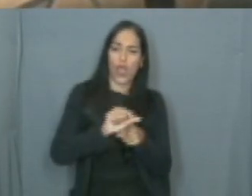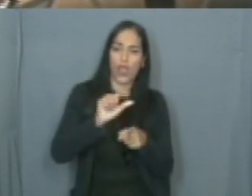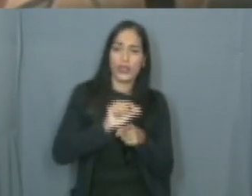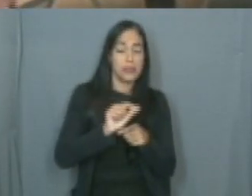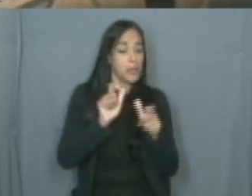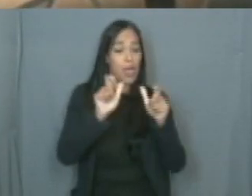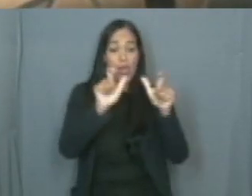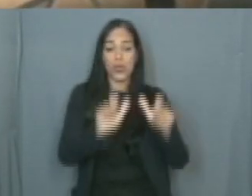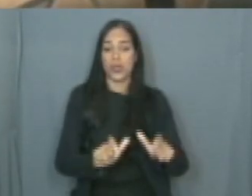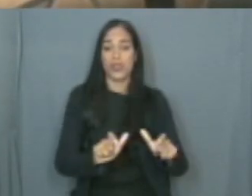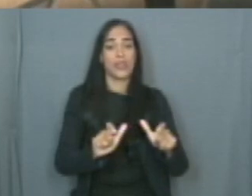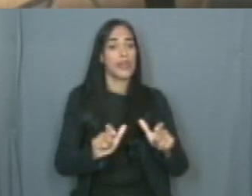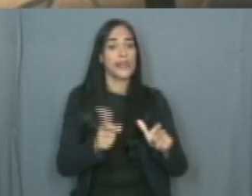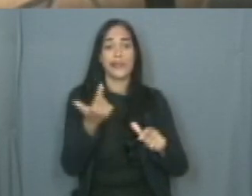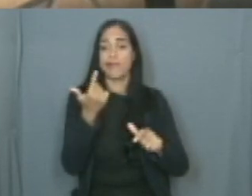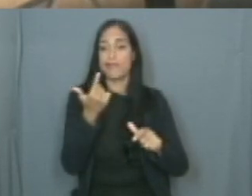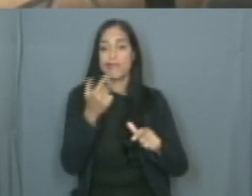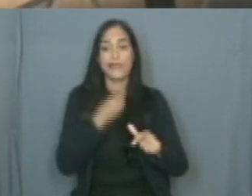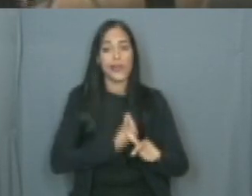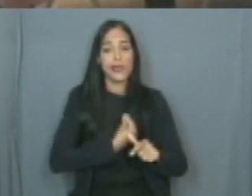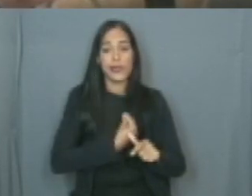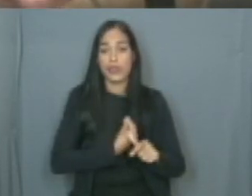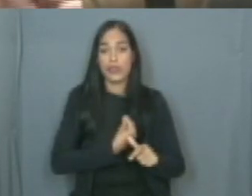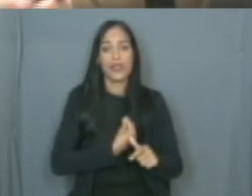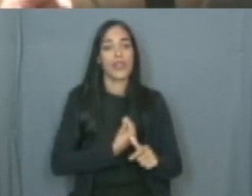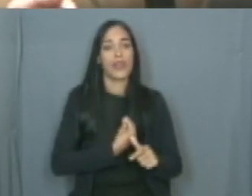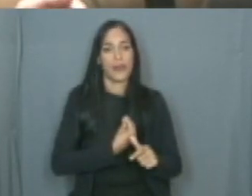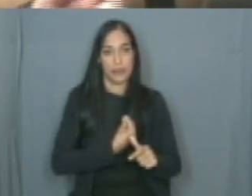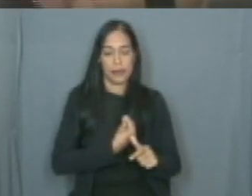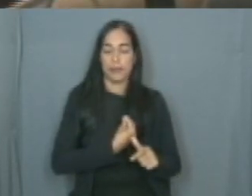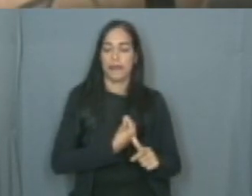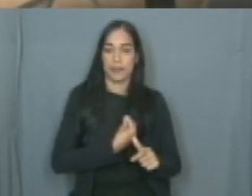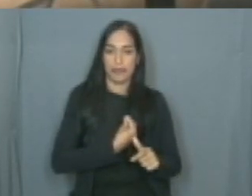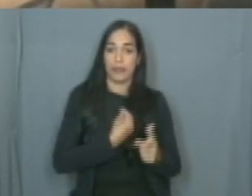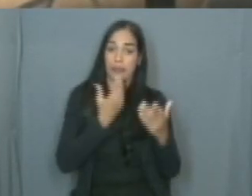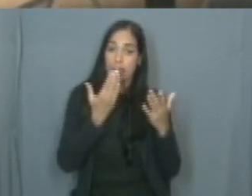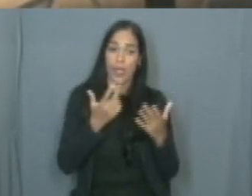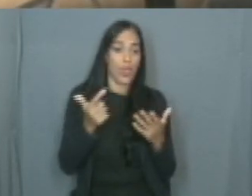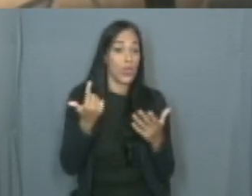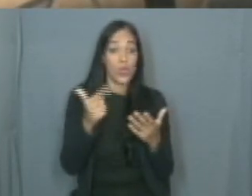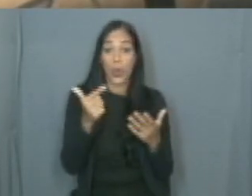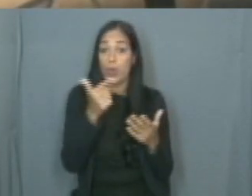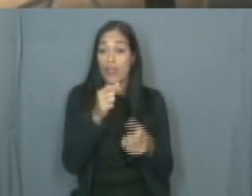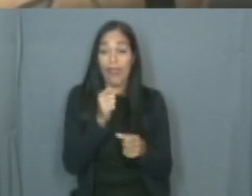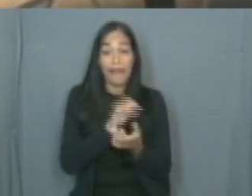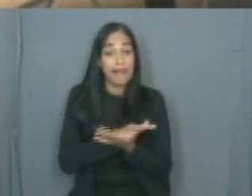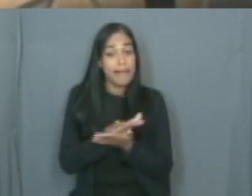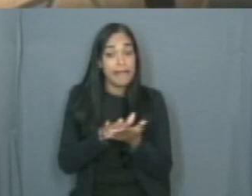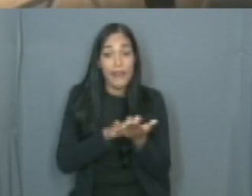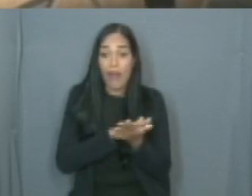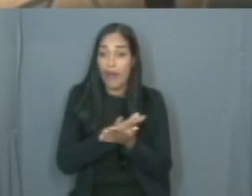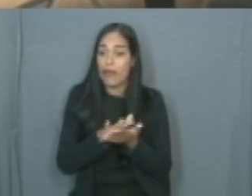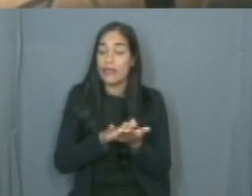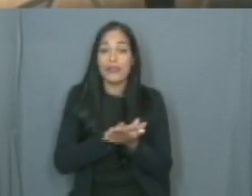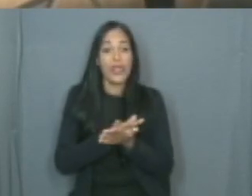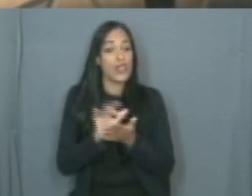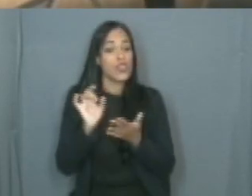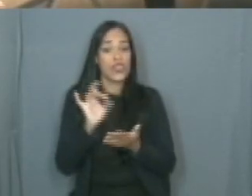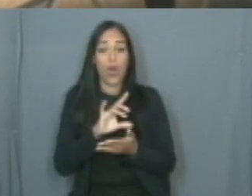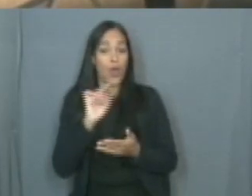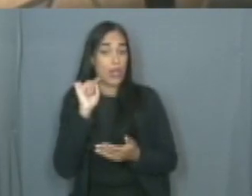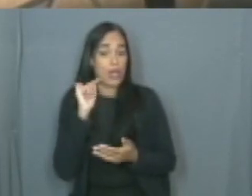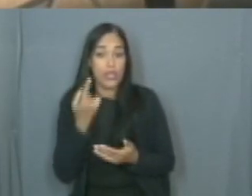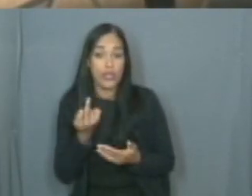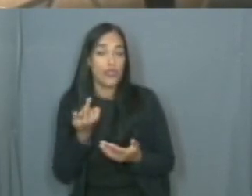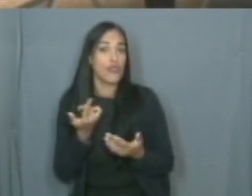aquela unidade simplesmente não existisse. E diferente do que Vossa Excelência falou, não tinha obra nenhuma, não tinha nada. Só tinha lixo e uma